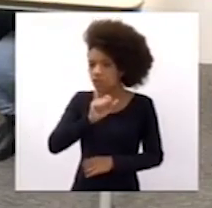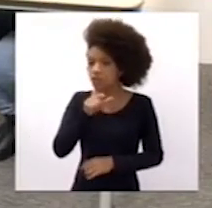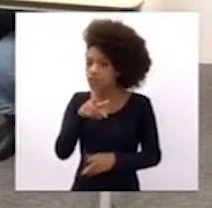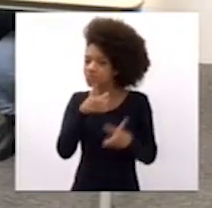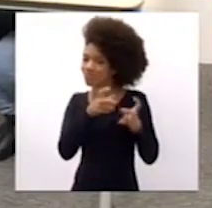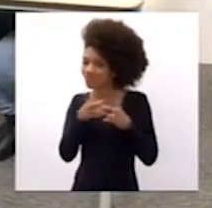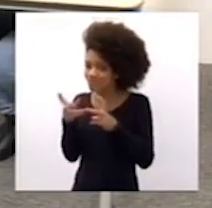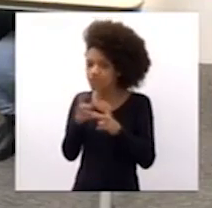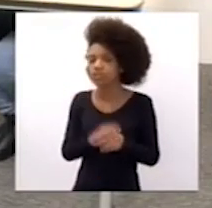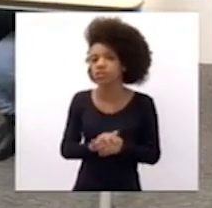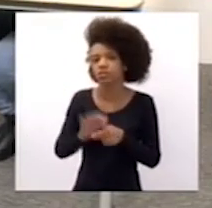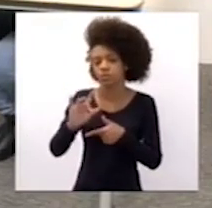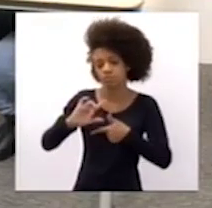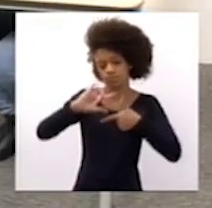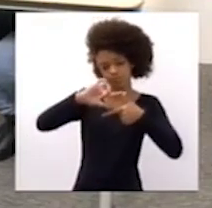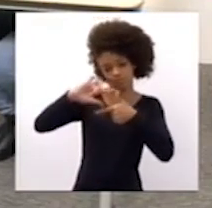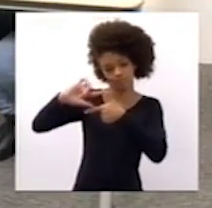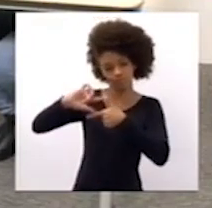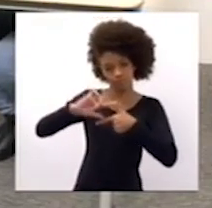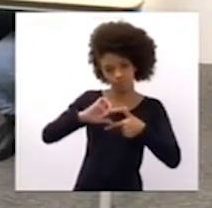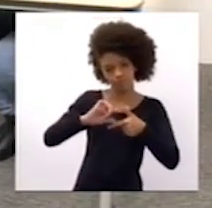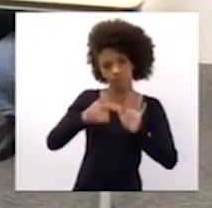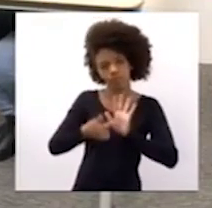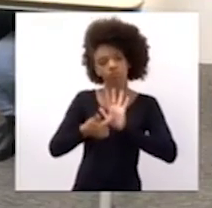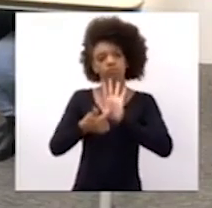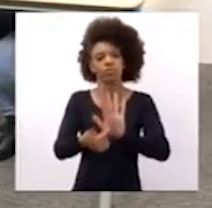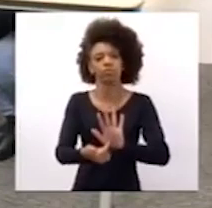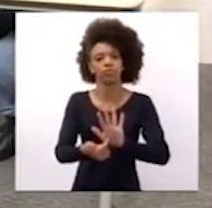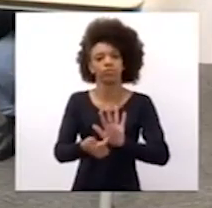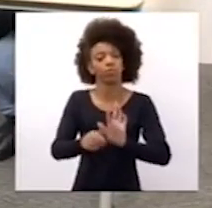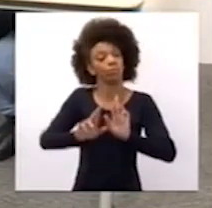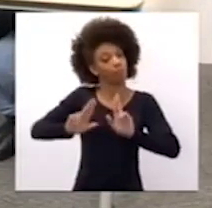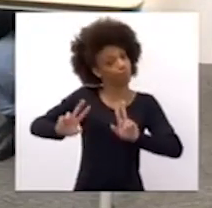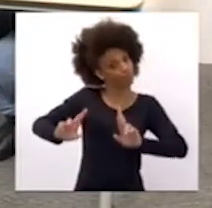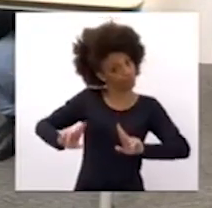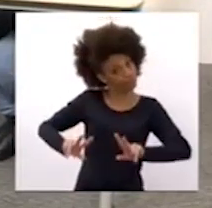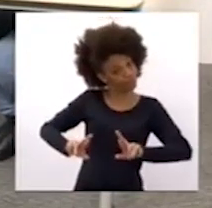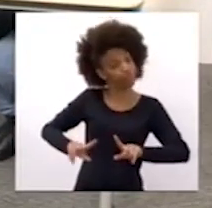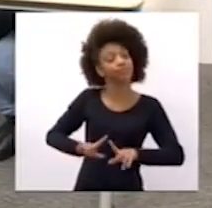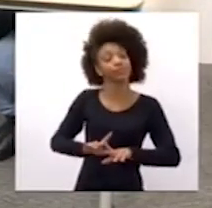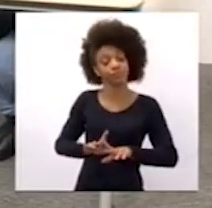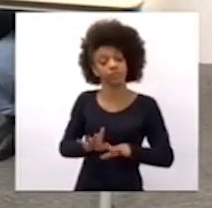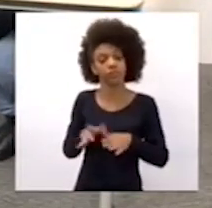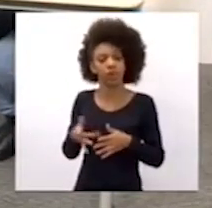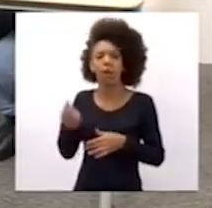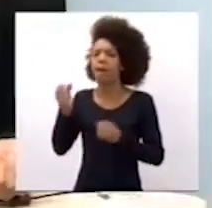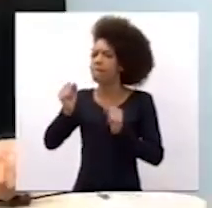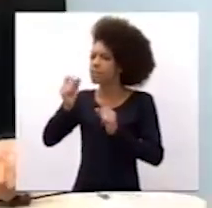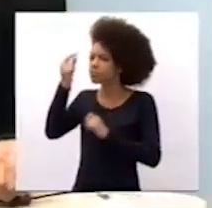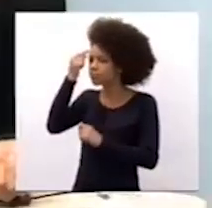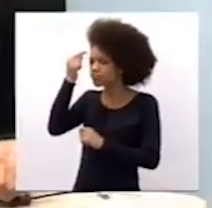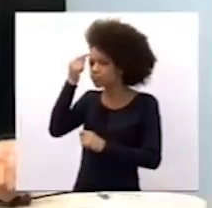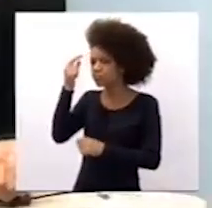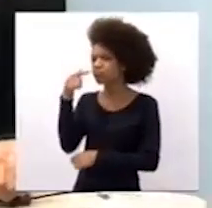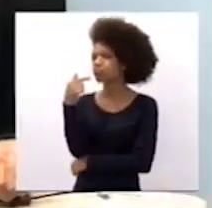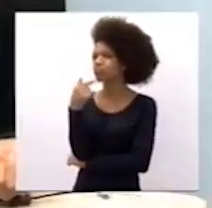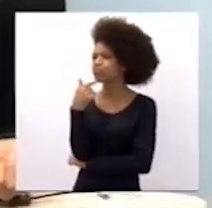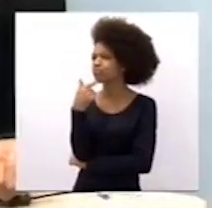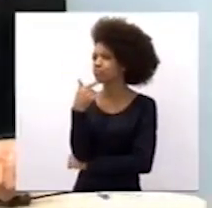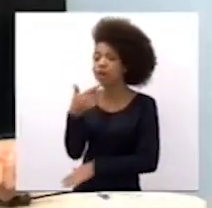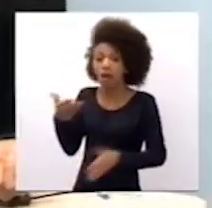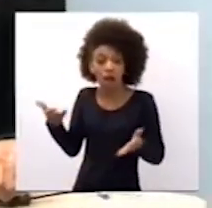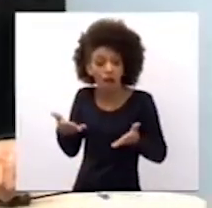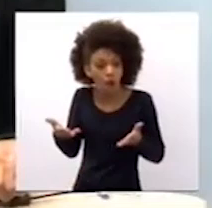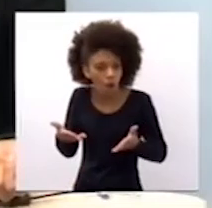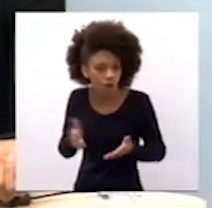imagens trouxeram para nós esses espaços de aprendizado diferentes. Né? A gente pode parar para pensar o momento que nós estamos vivendo